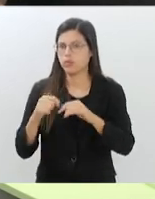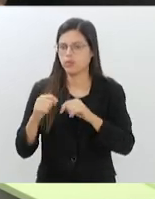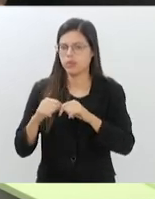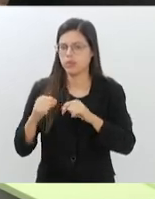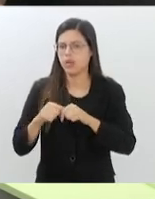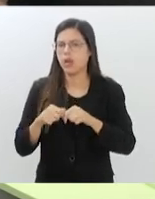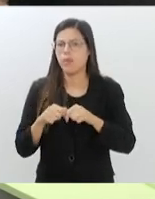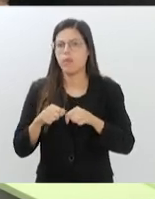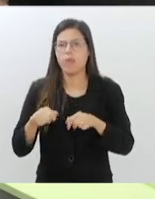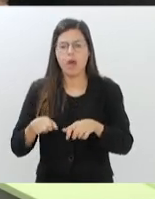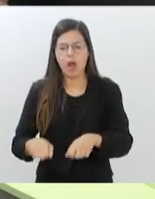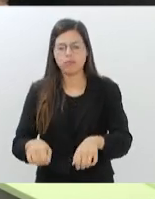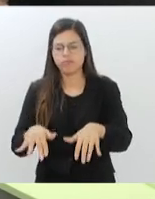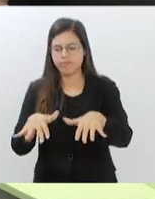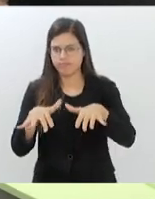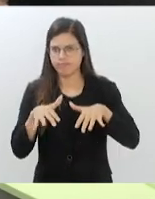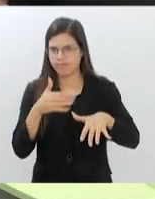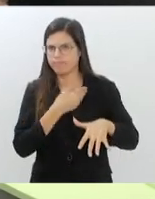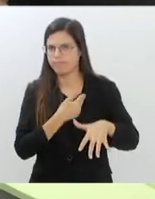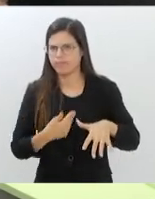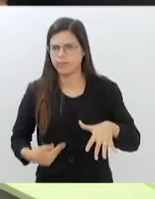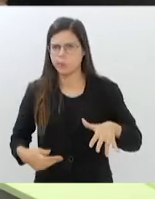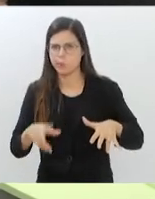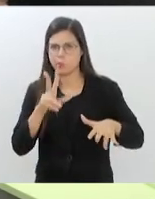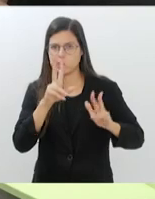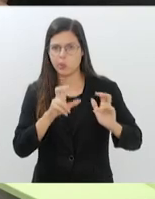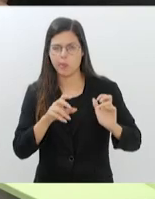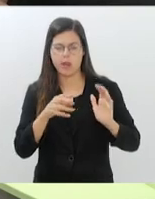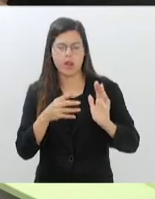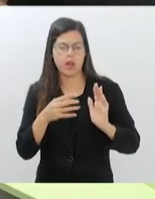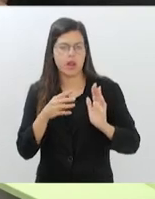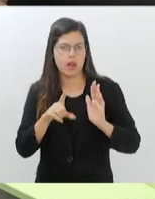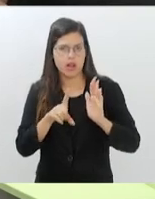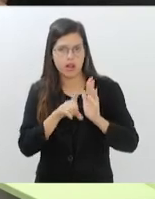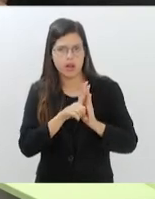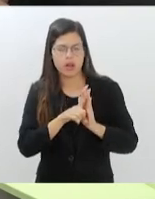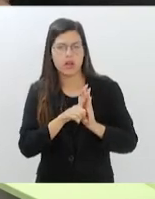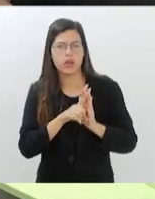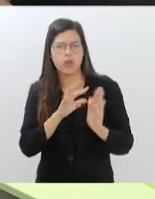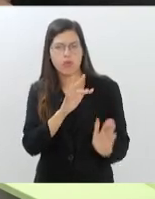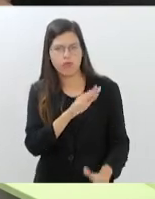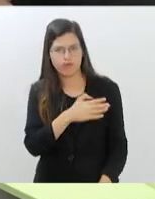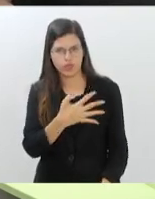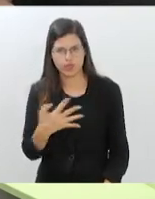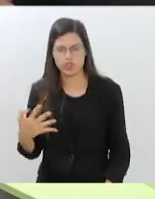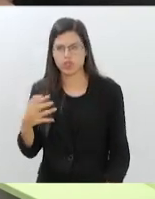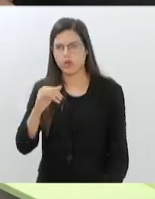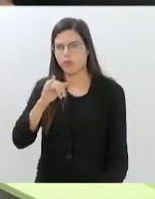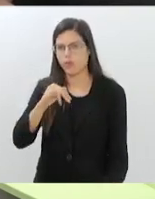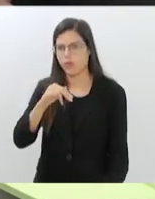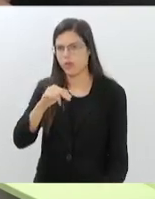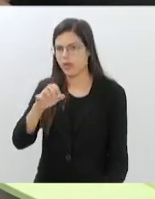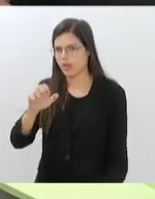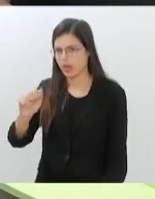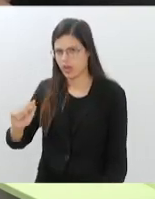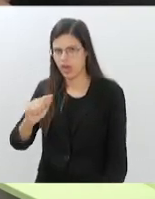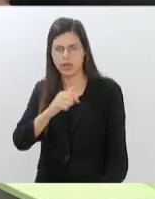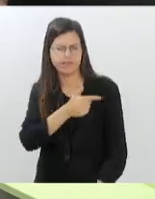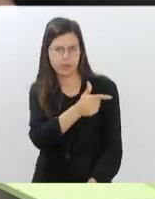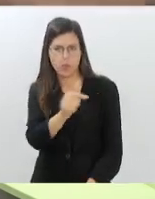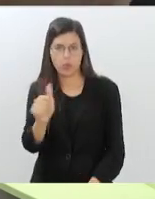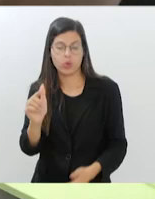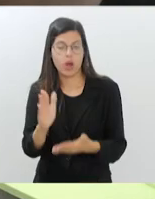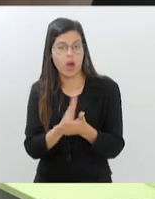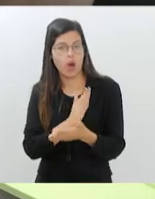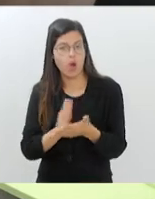audiências públicas sobre essa lei n com AJ com inia ET ET Emas